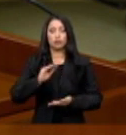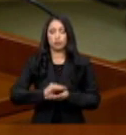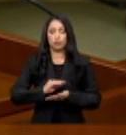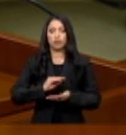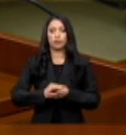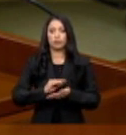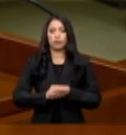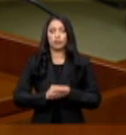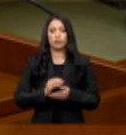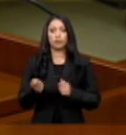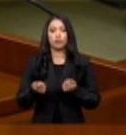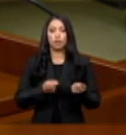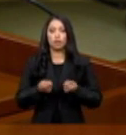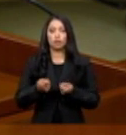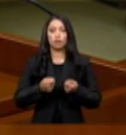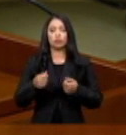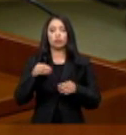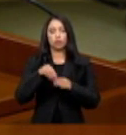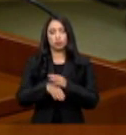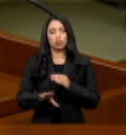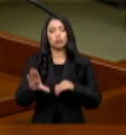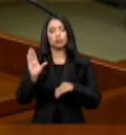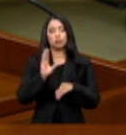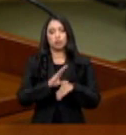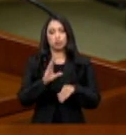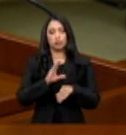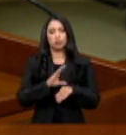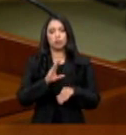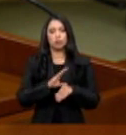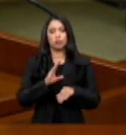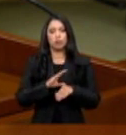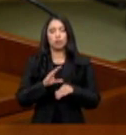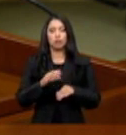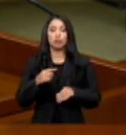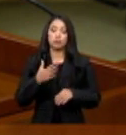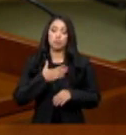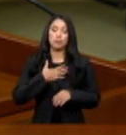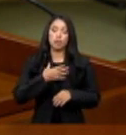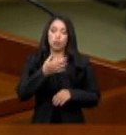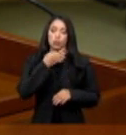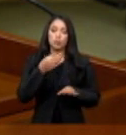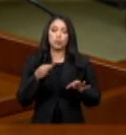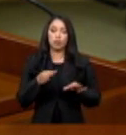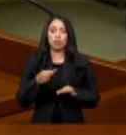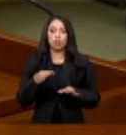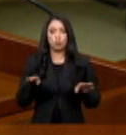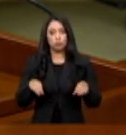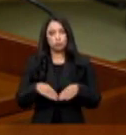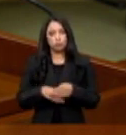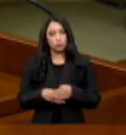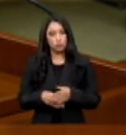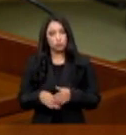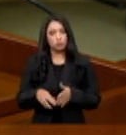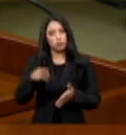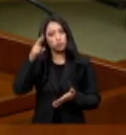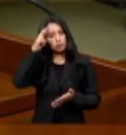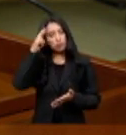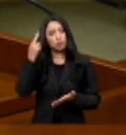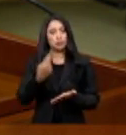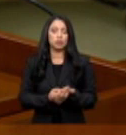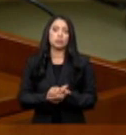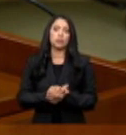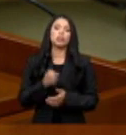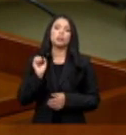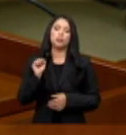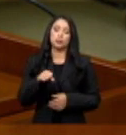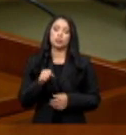controle abstrato de constitucionalidade, o que, em nossa humilde opinião, com todo respeito, sim, parece ser